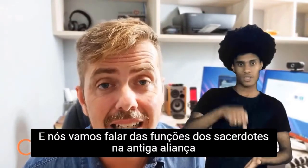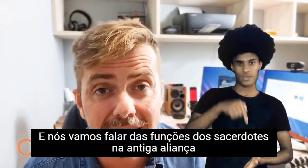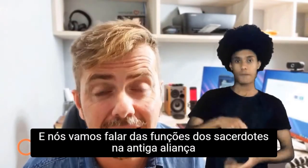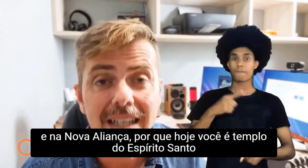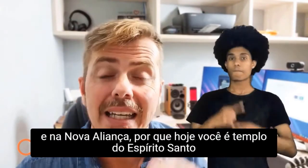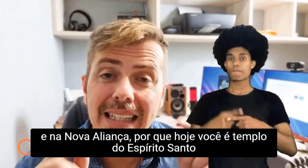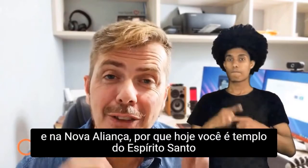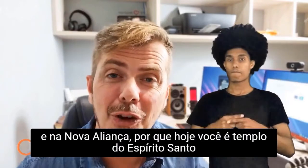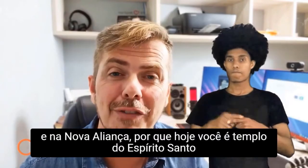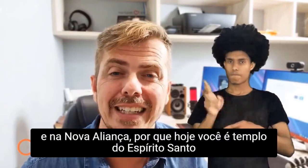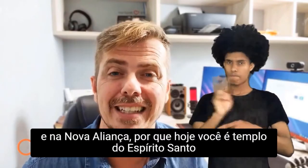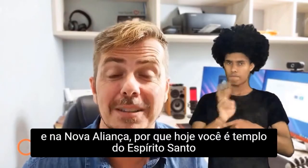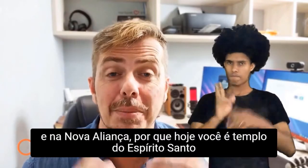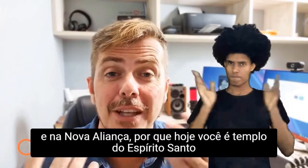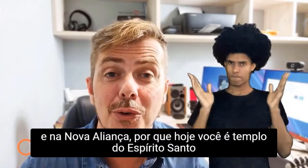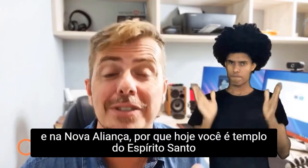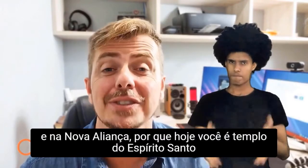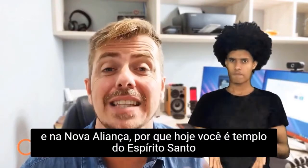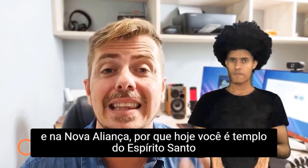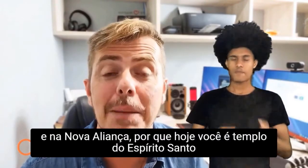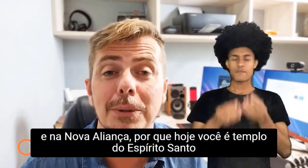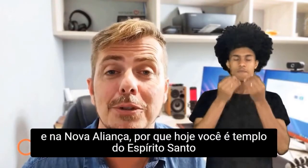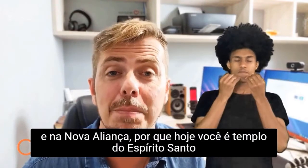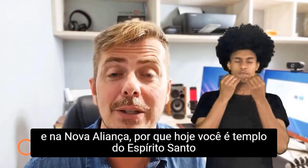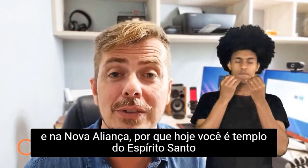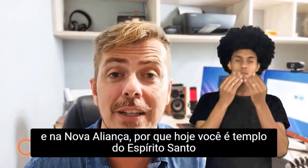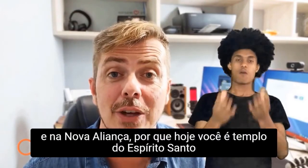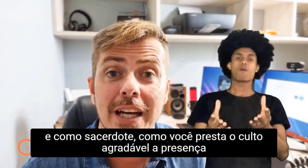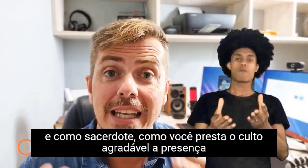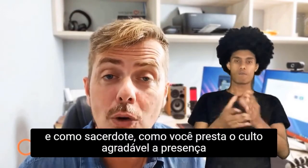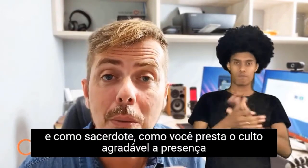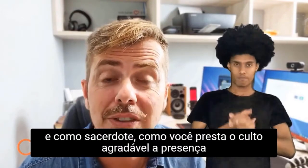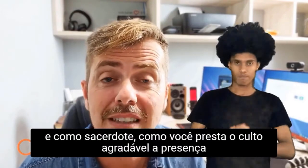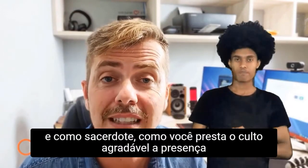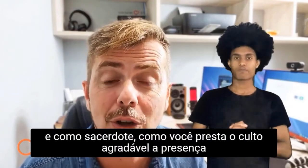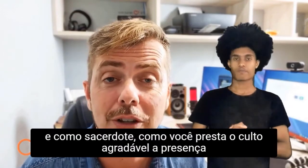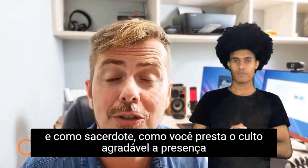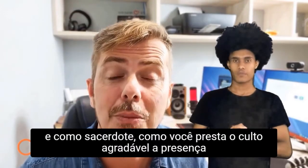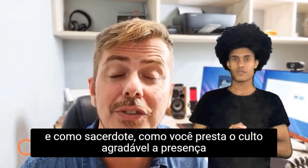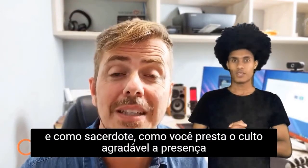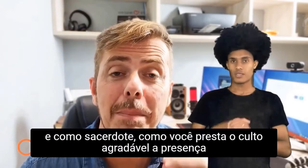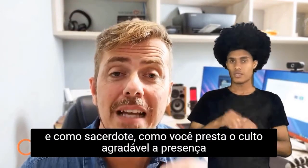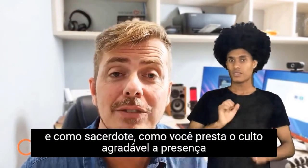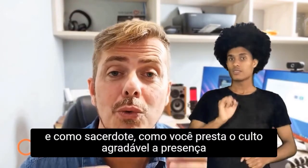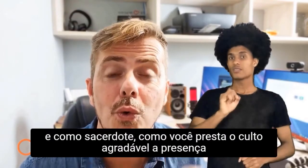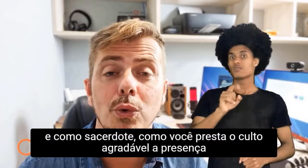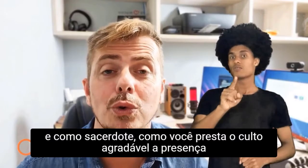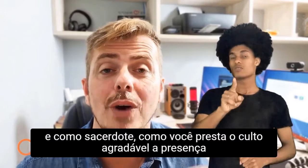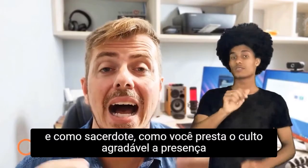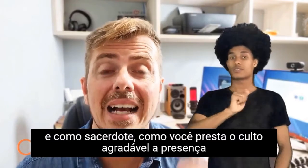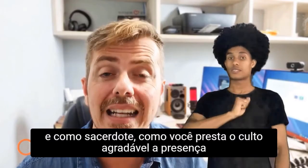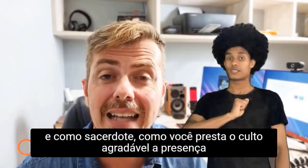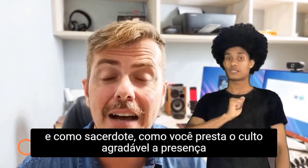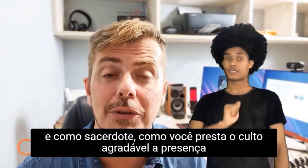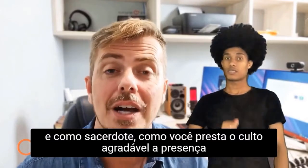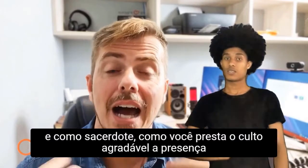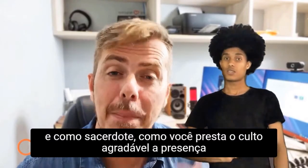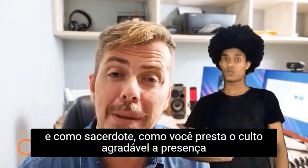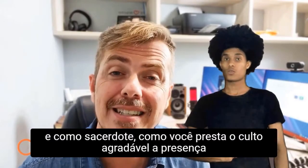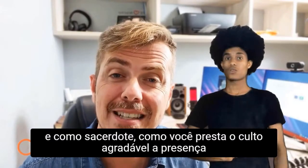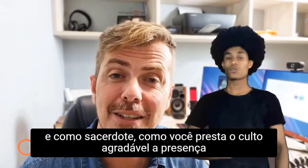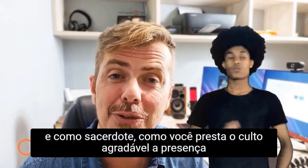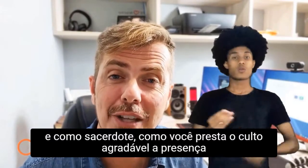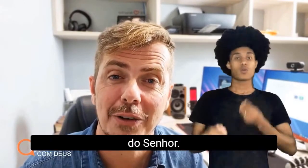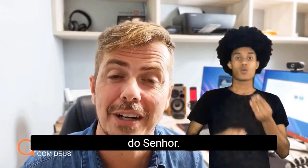antiga aliança e na nova aliança, porque hoje você é templo do Espírito Santo e como sacerdote, como você presta um culto agradável